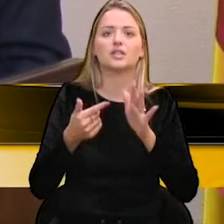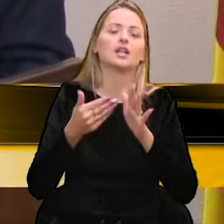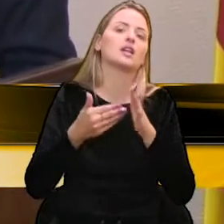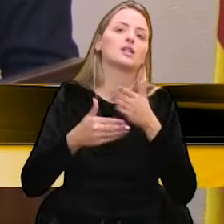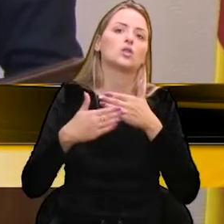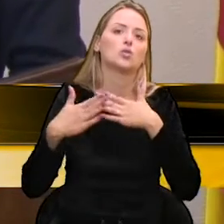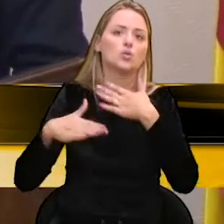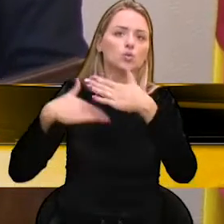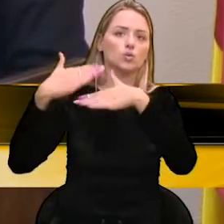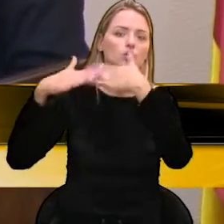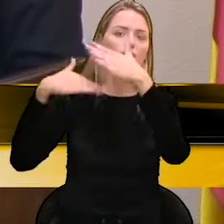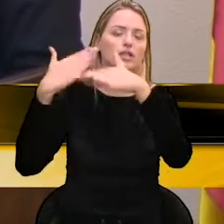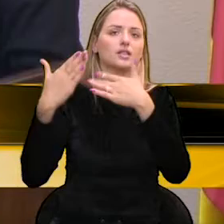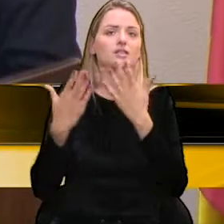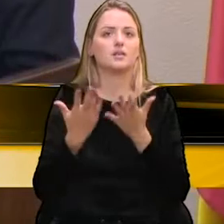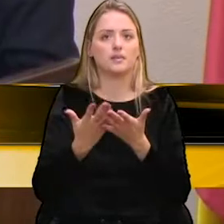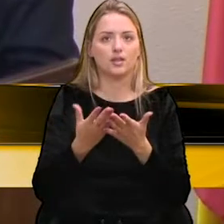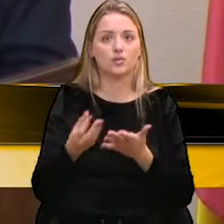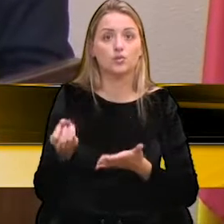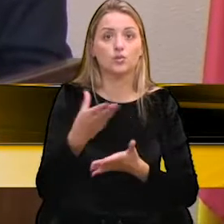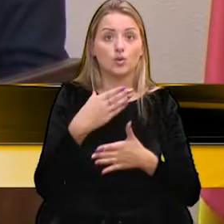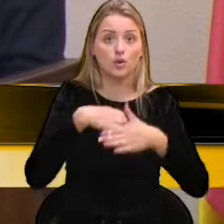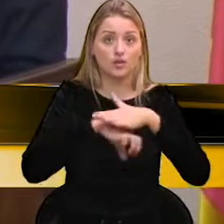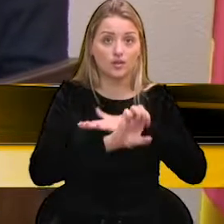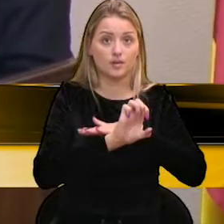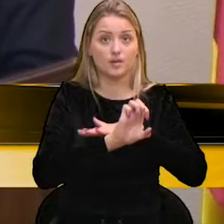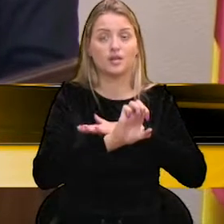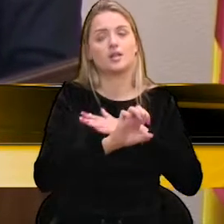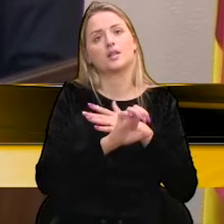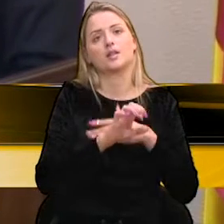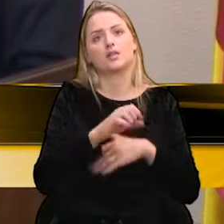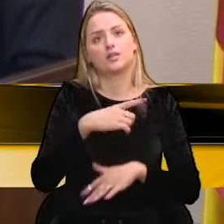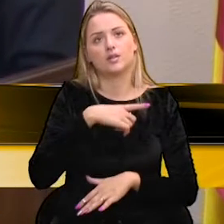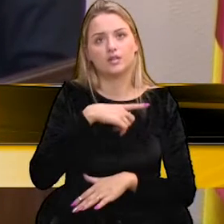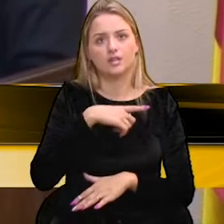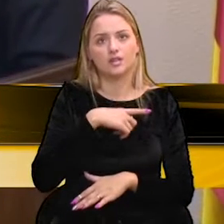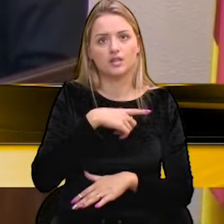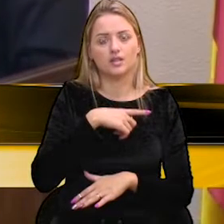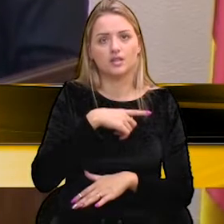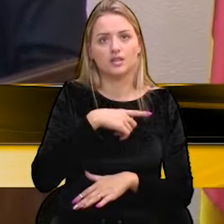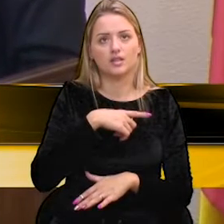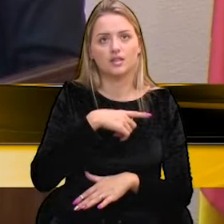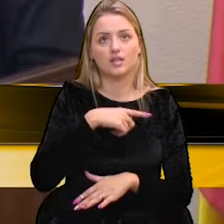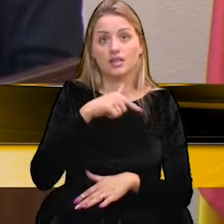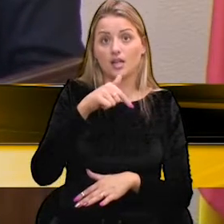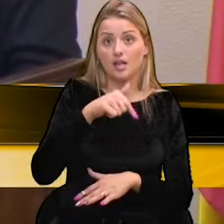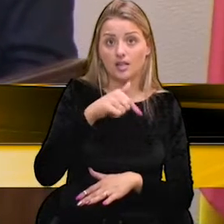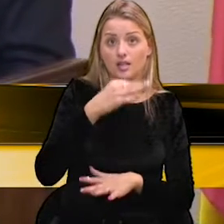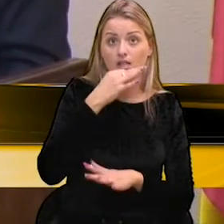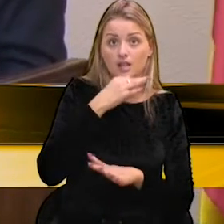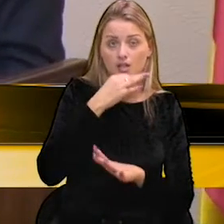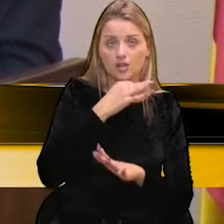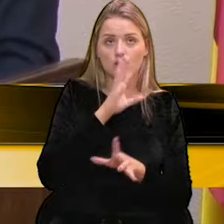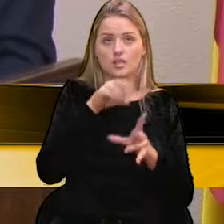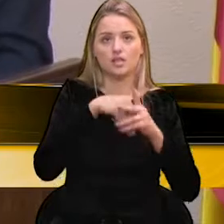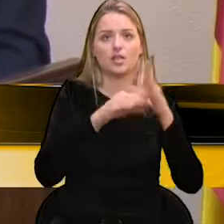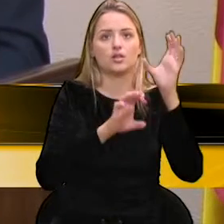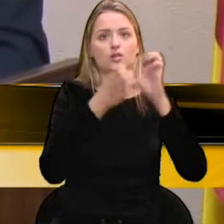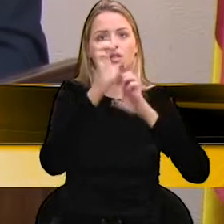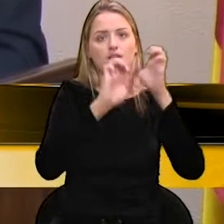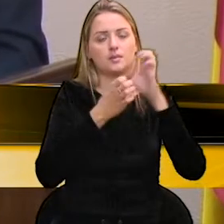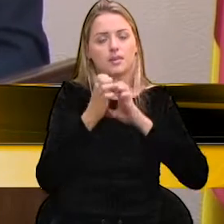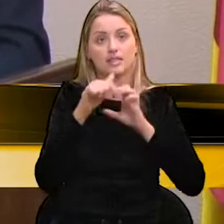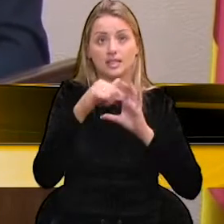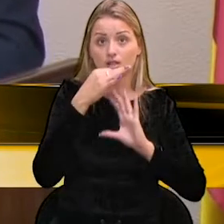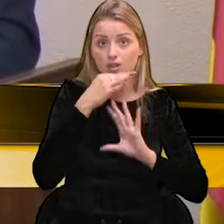negócios, essa via empreendedora, essa veia empreendedora dos nossos empresários do município e